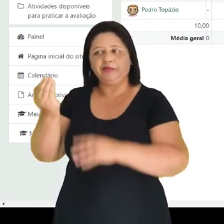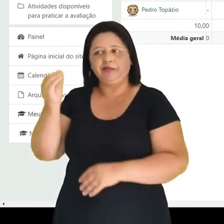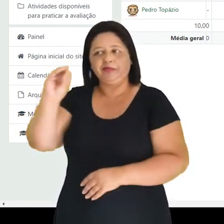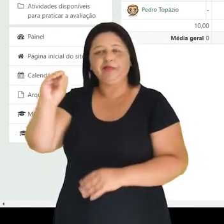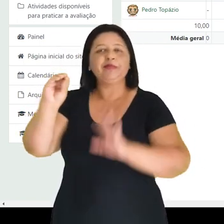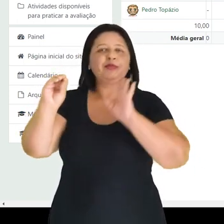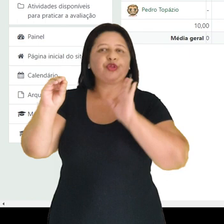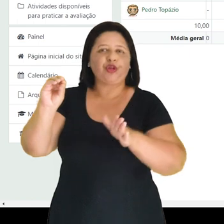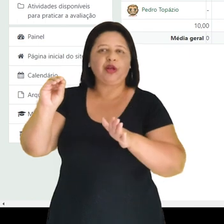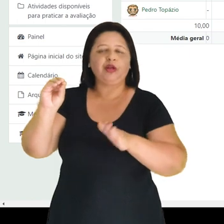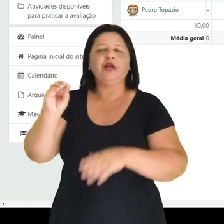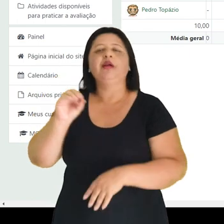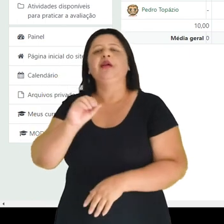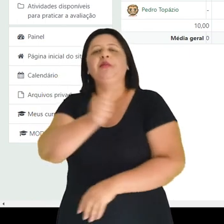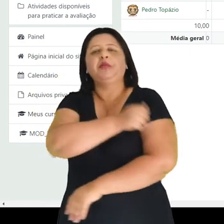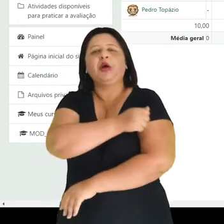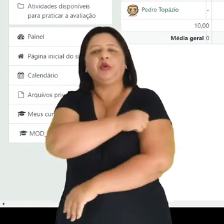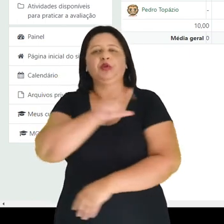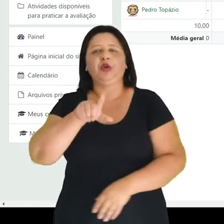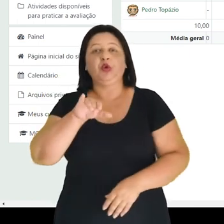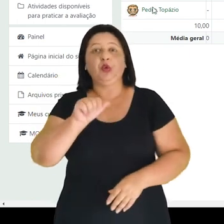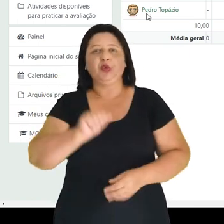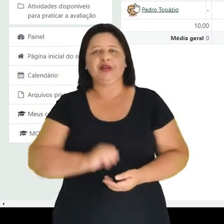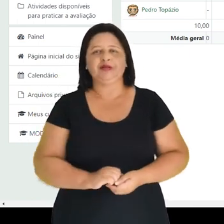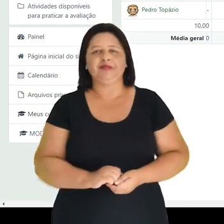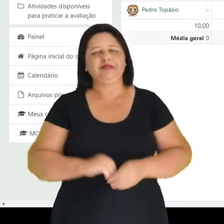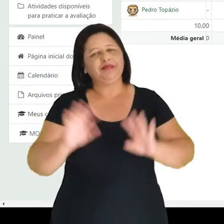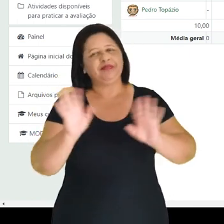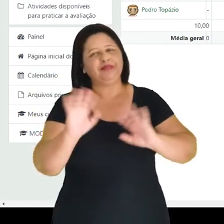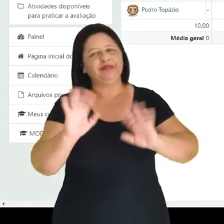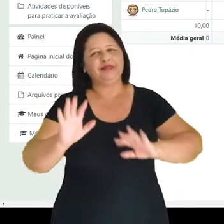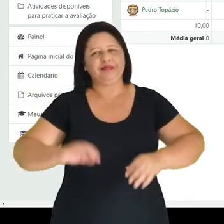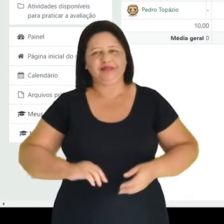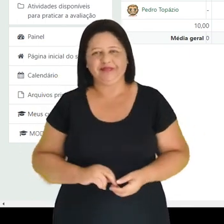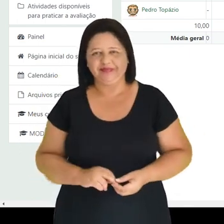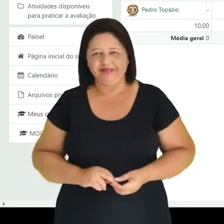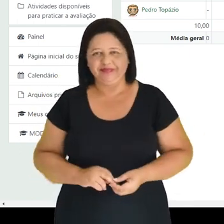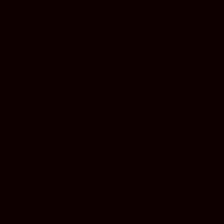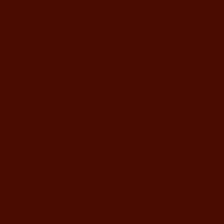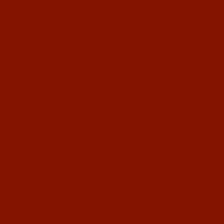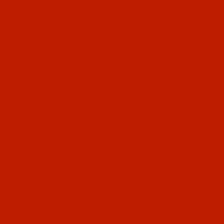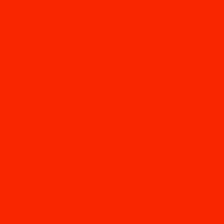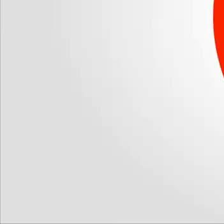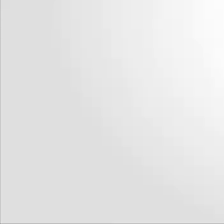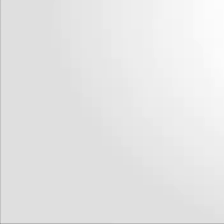devidamente lançada para a aluna Lúcia Esmeralda. Até a próxima!